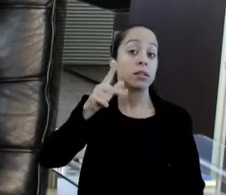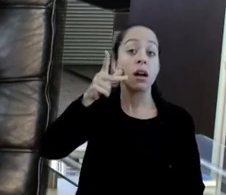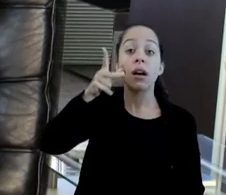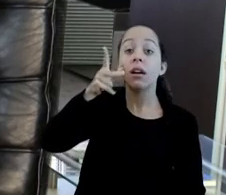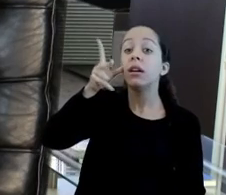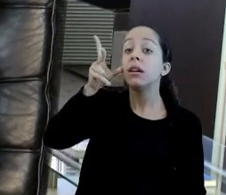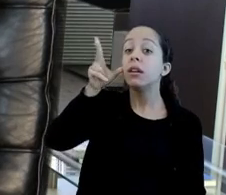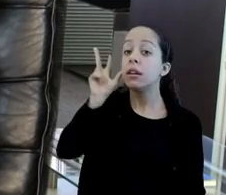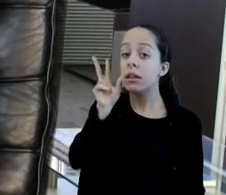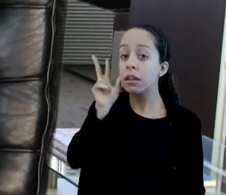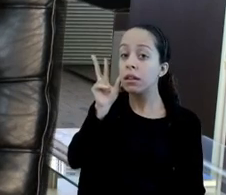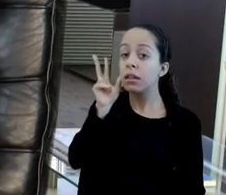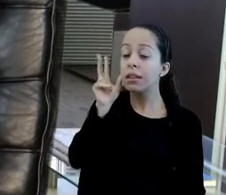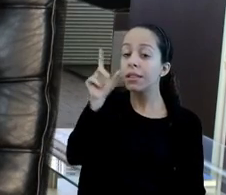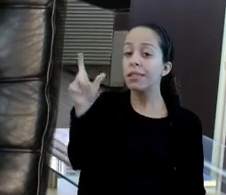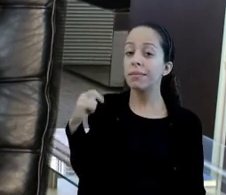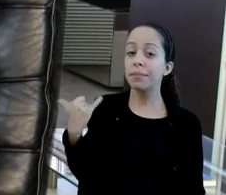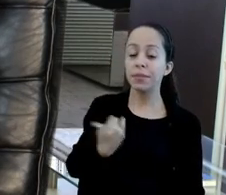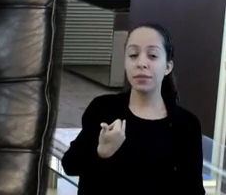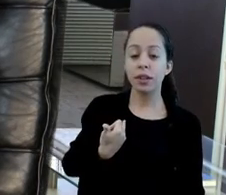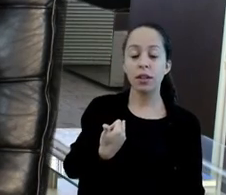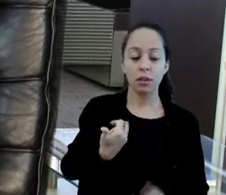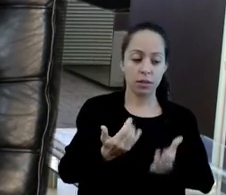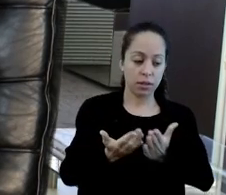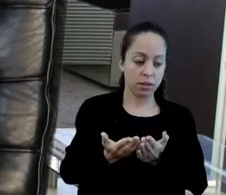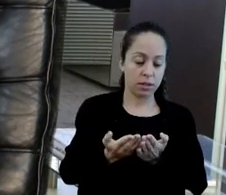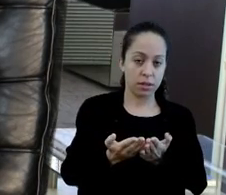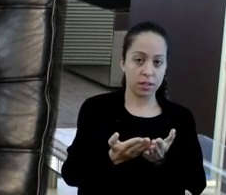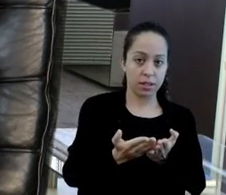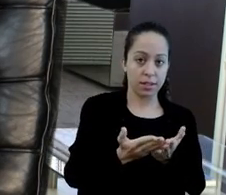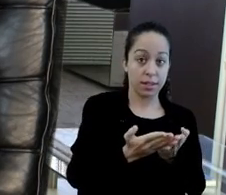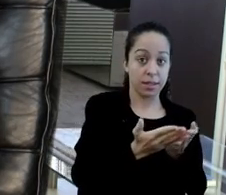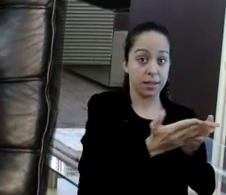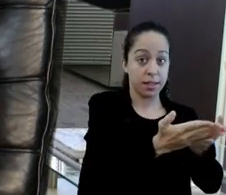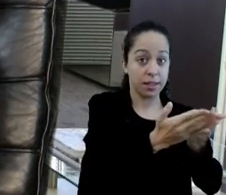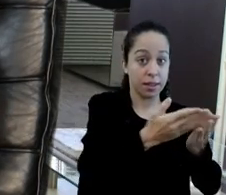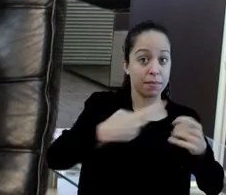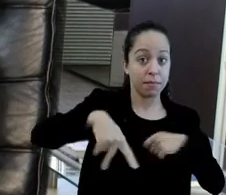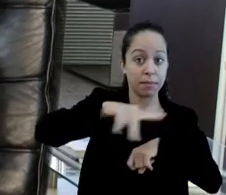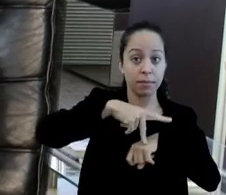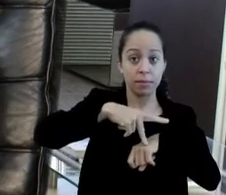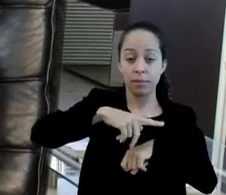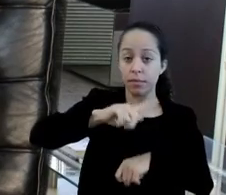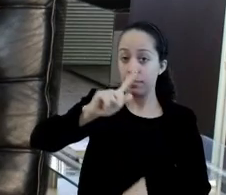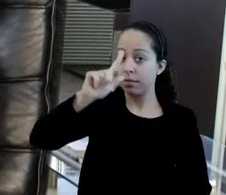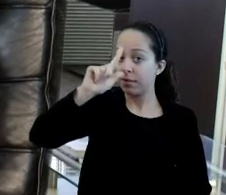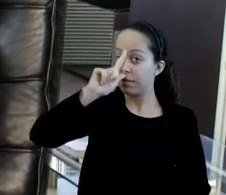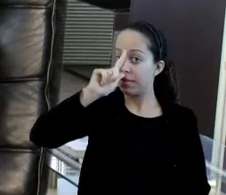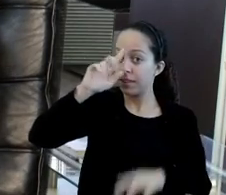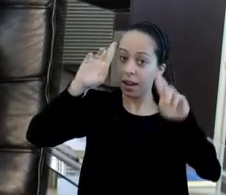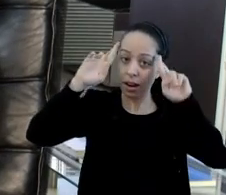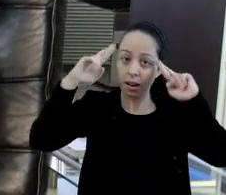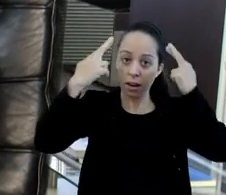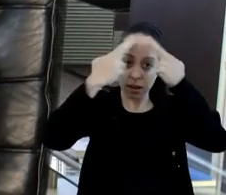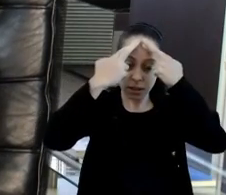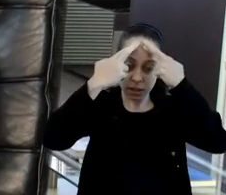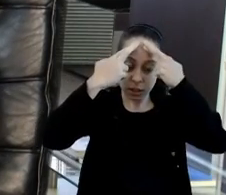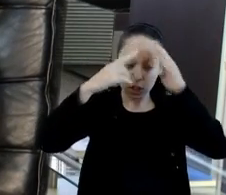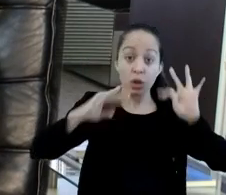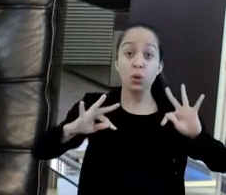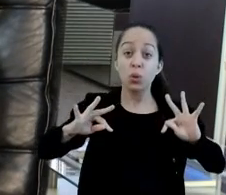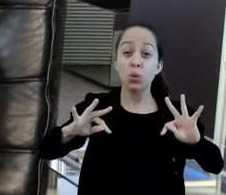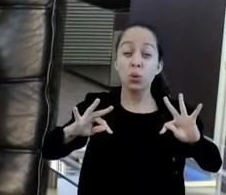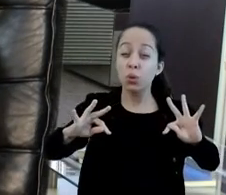no cruzeiro para a Grécia, que eu pretendo em setembro, já venderam todas as cabines legais,